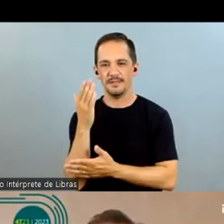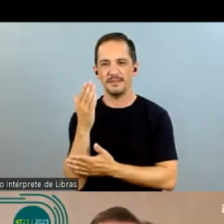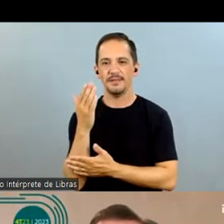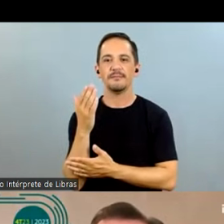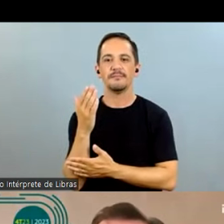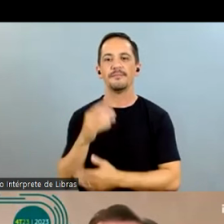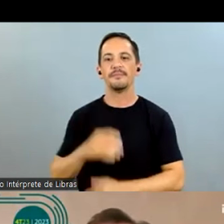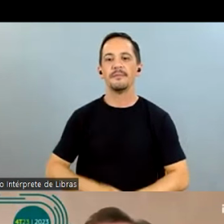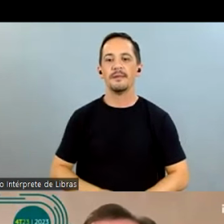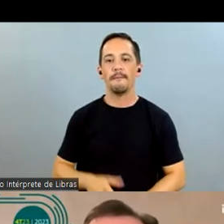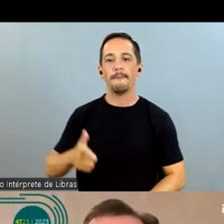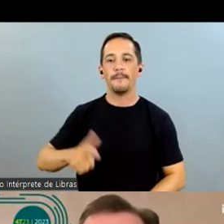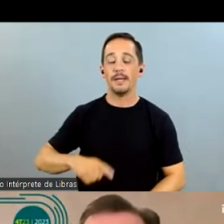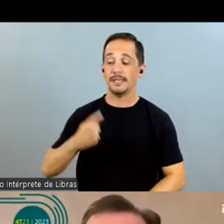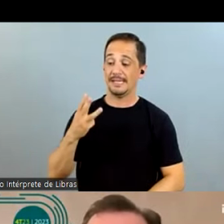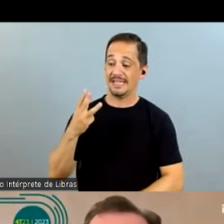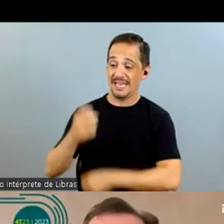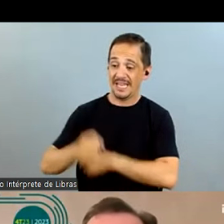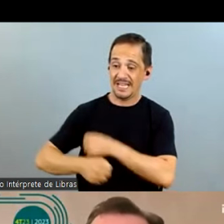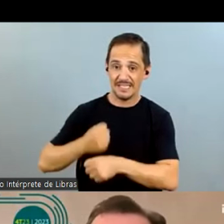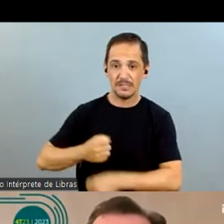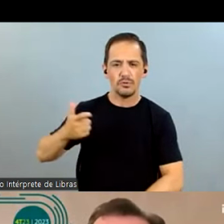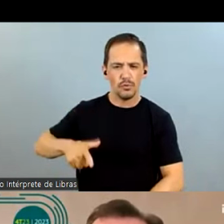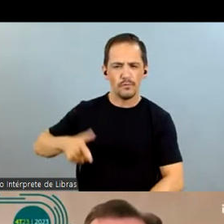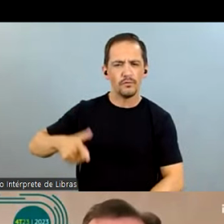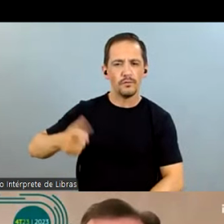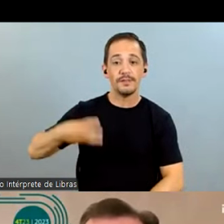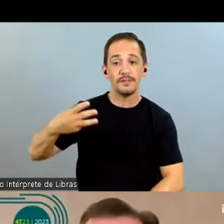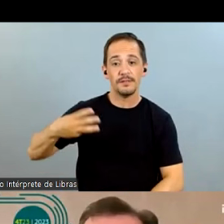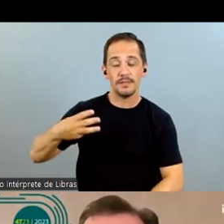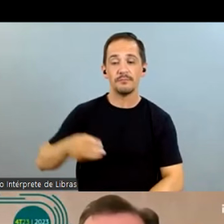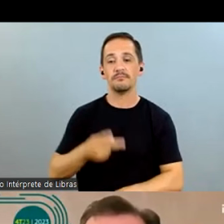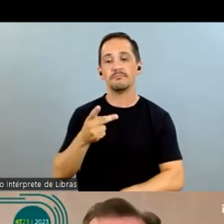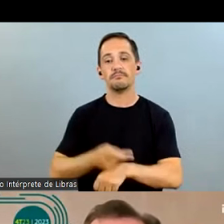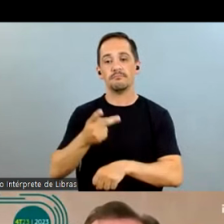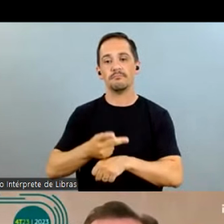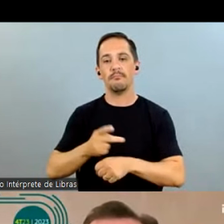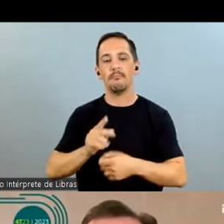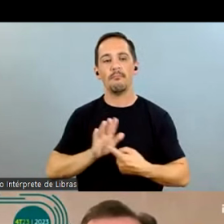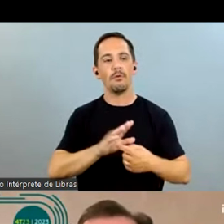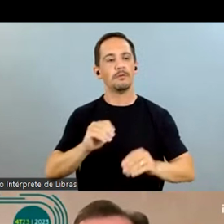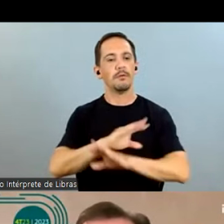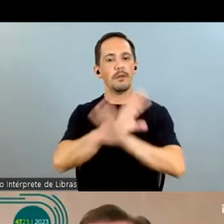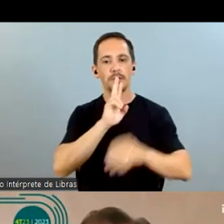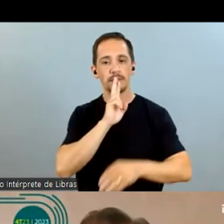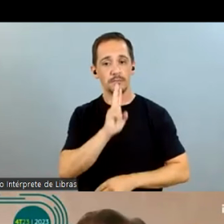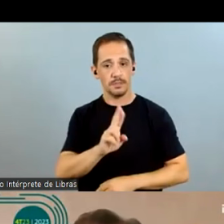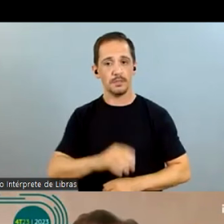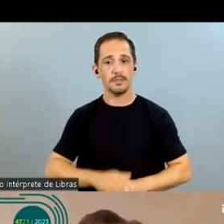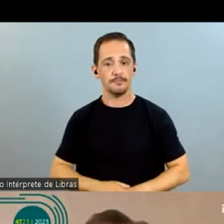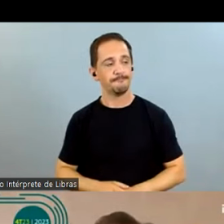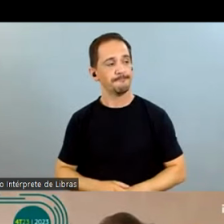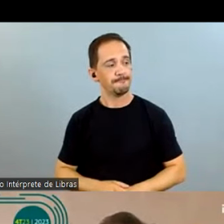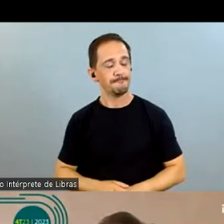pelo terceiro ano consecutivo nós obtivemos o o troféu transparência da anfac na categoria de receitas até